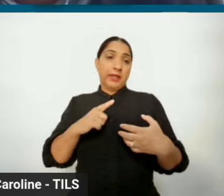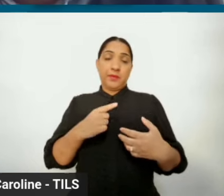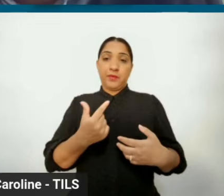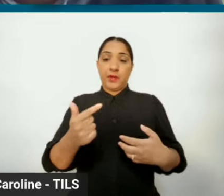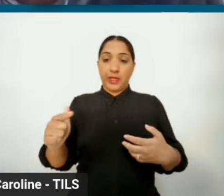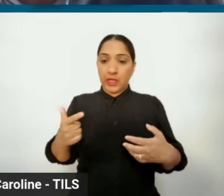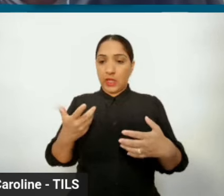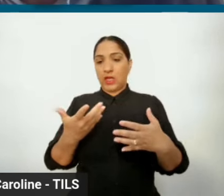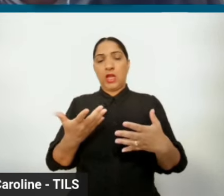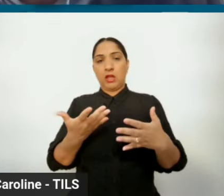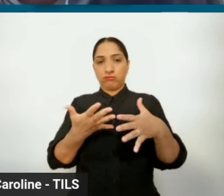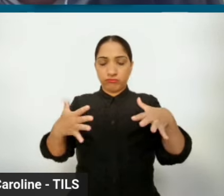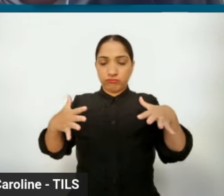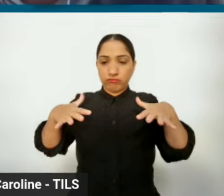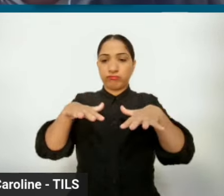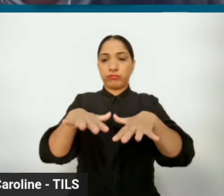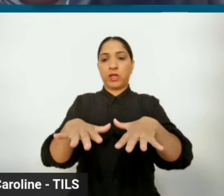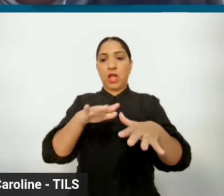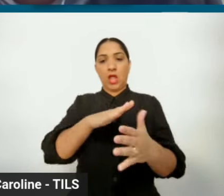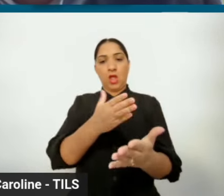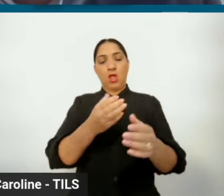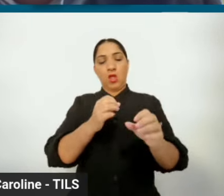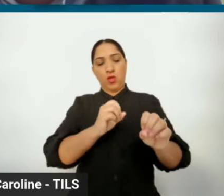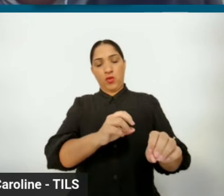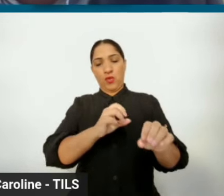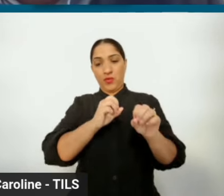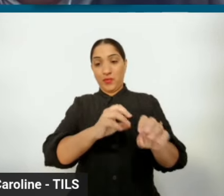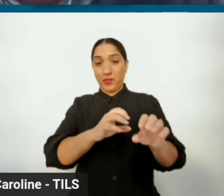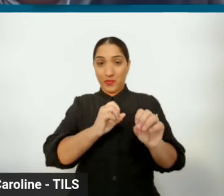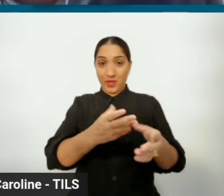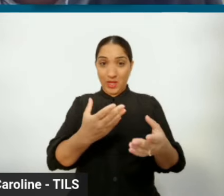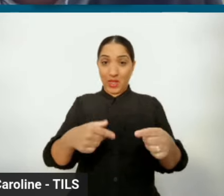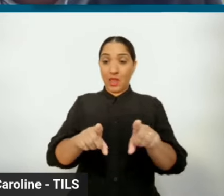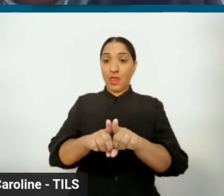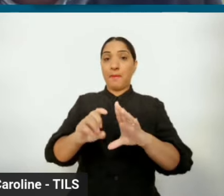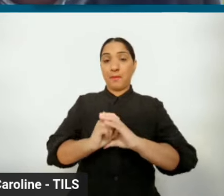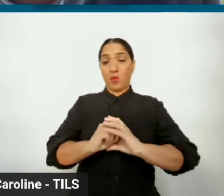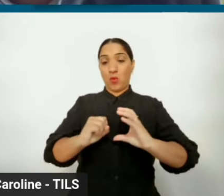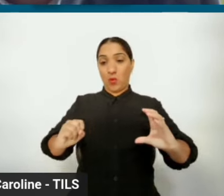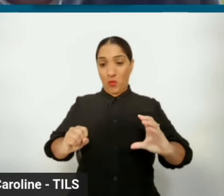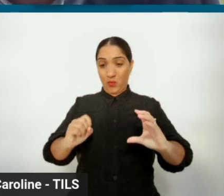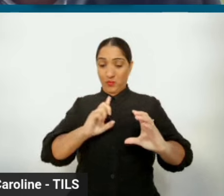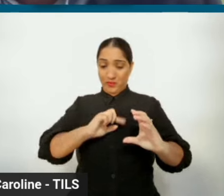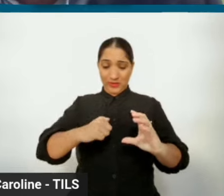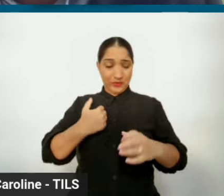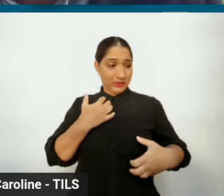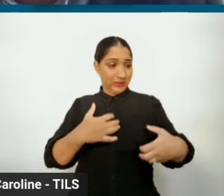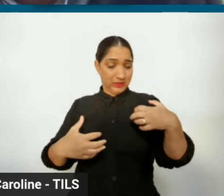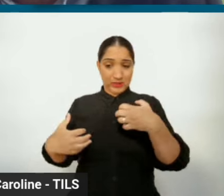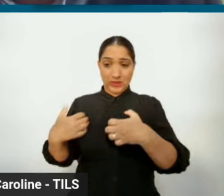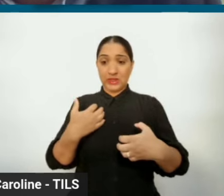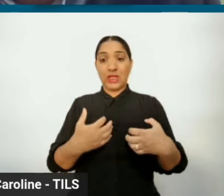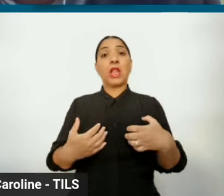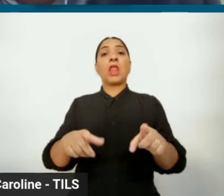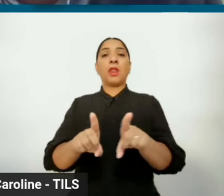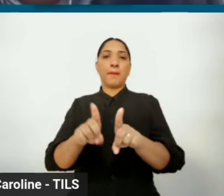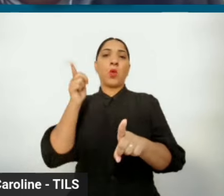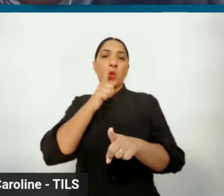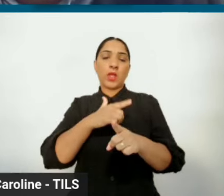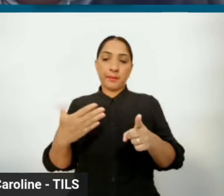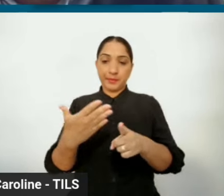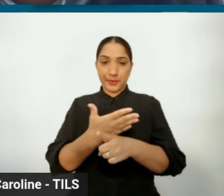às cotas, se pensarmos bem, até a própria participação cidadã. O CONAD,